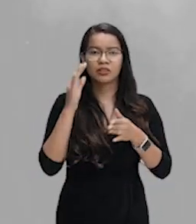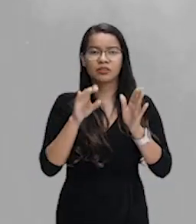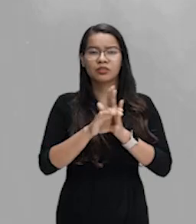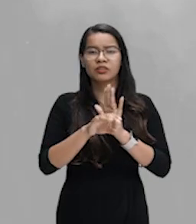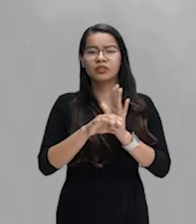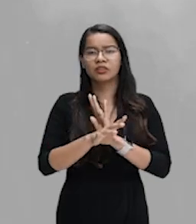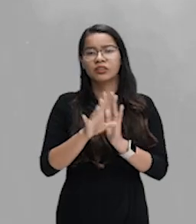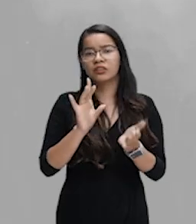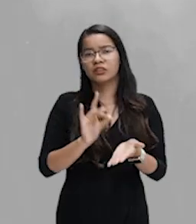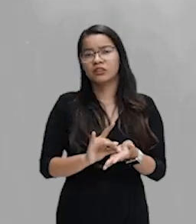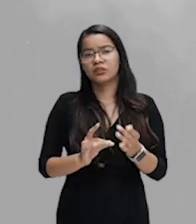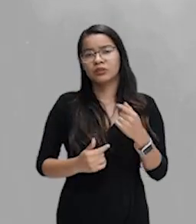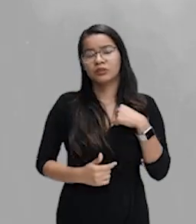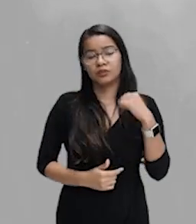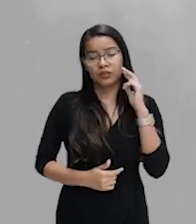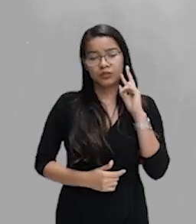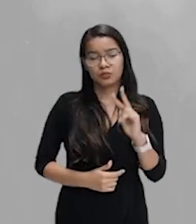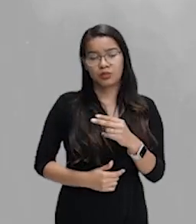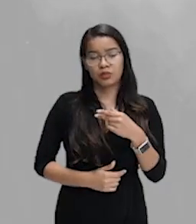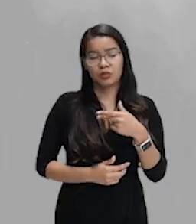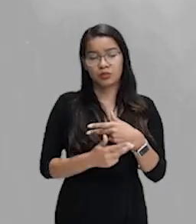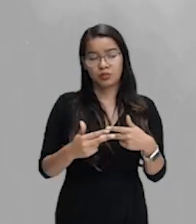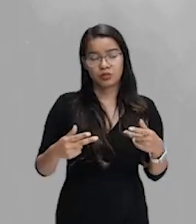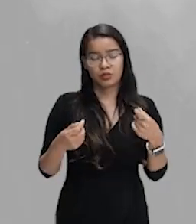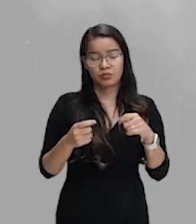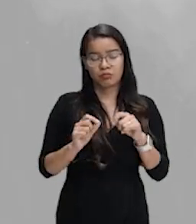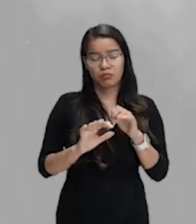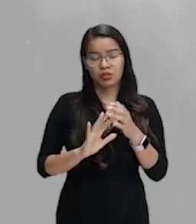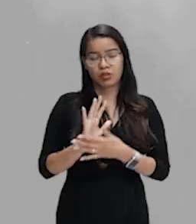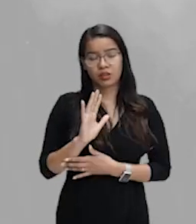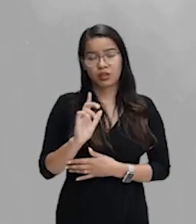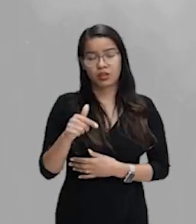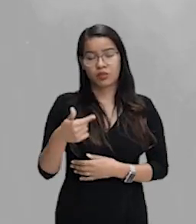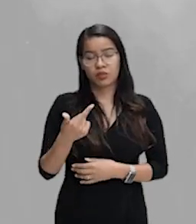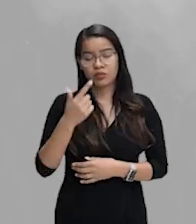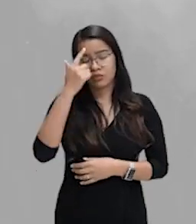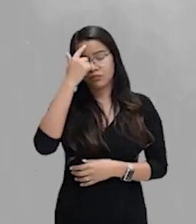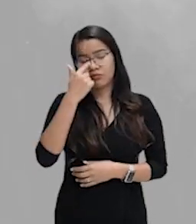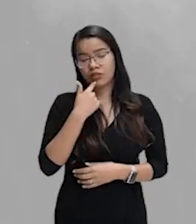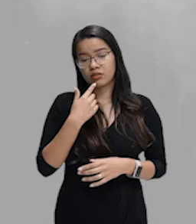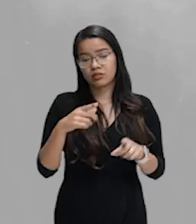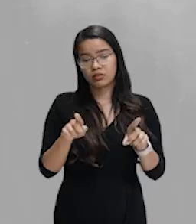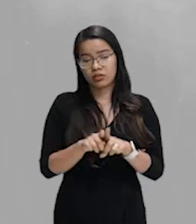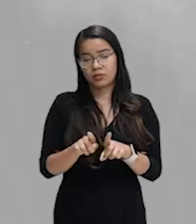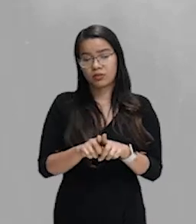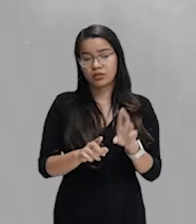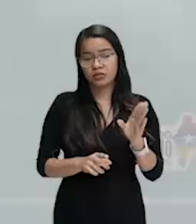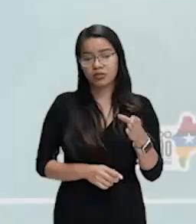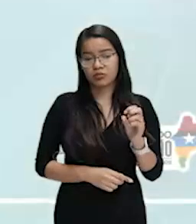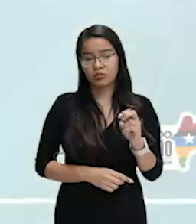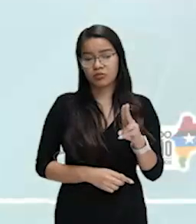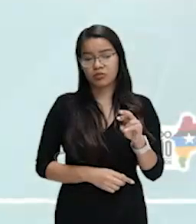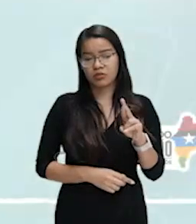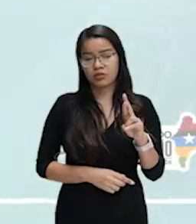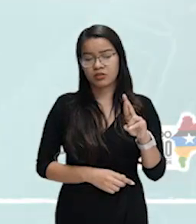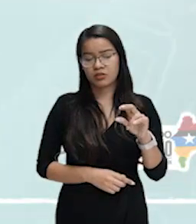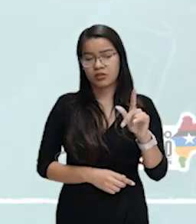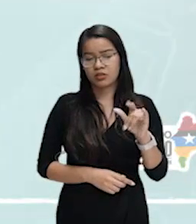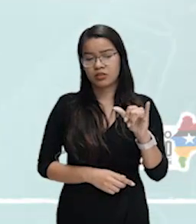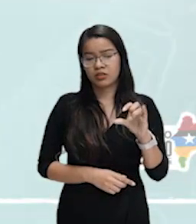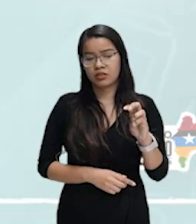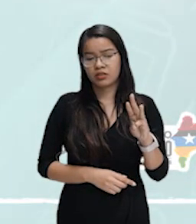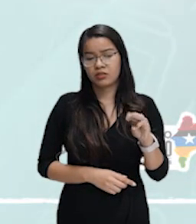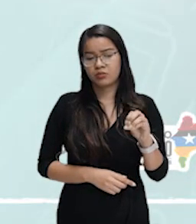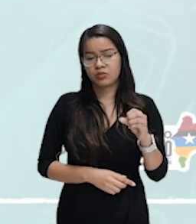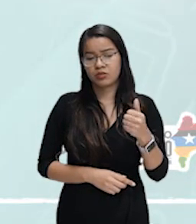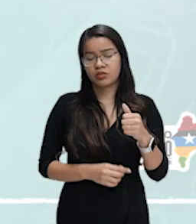uma coisa e ele pode criar, além de imagens insólitas, outras imagens. Né? O surrealismo se divide, agora é